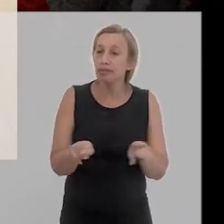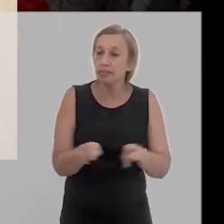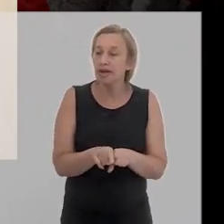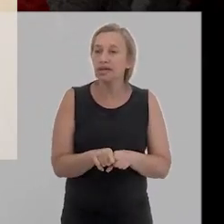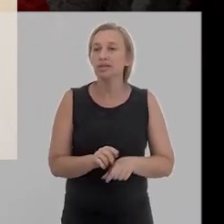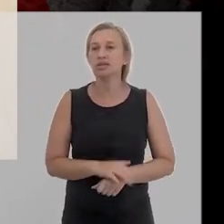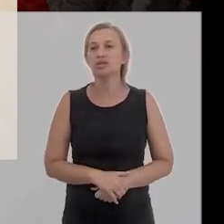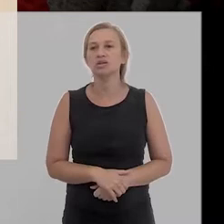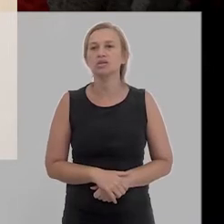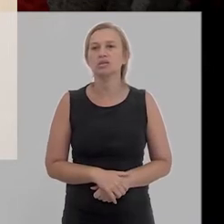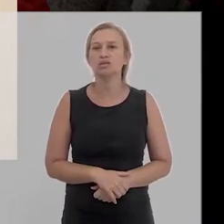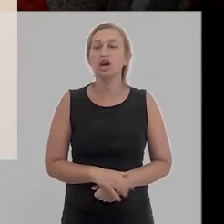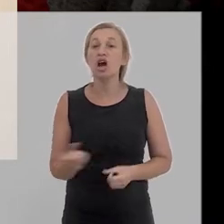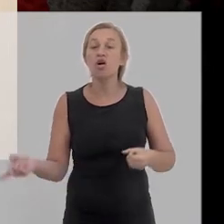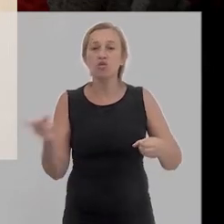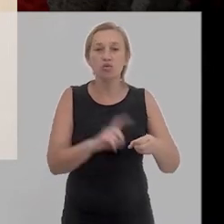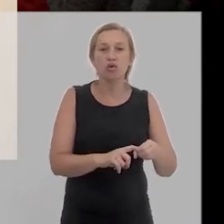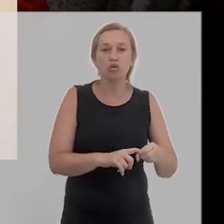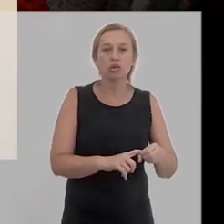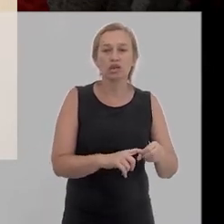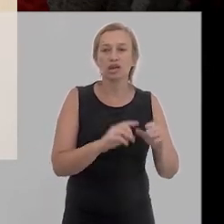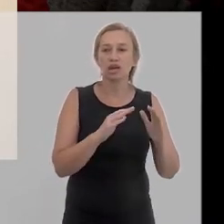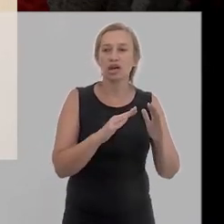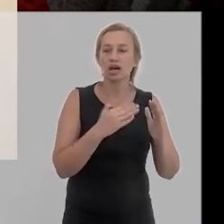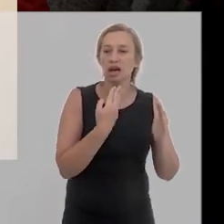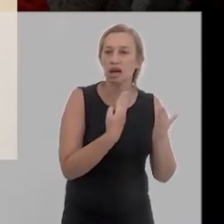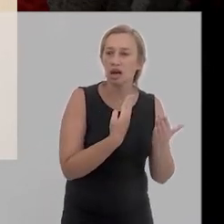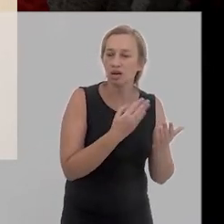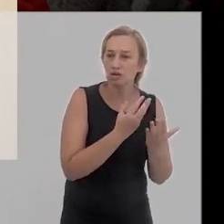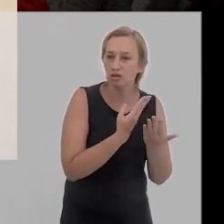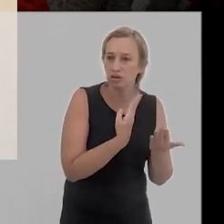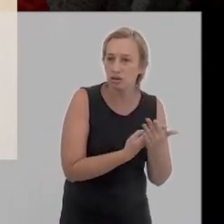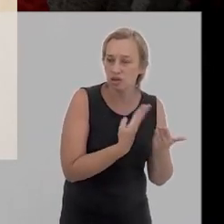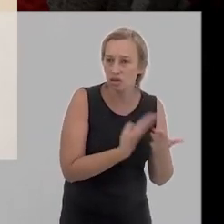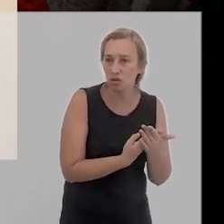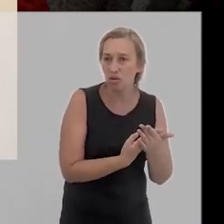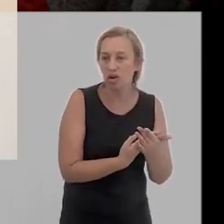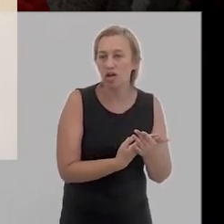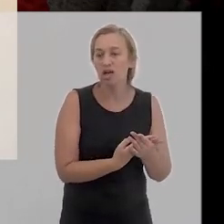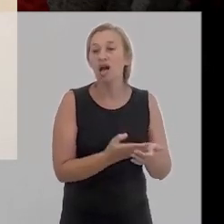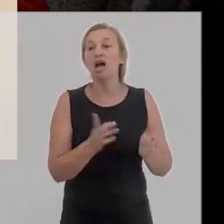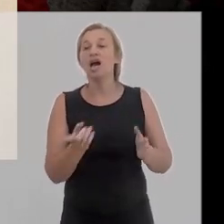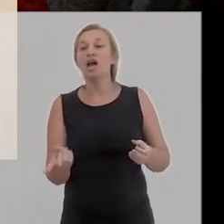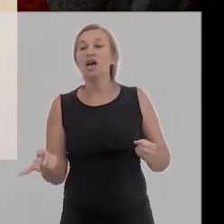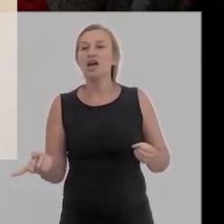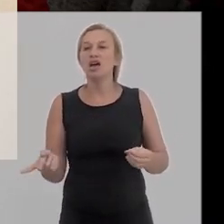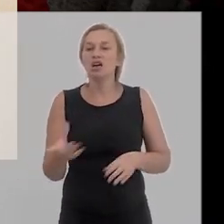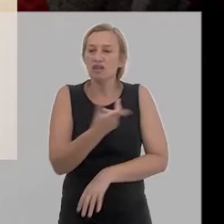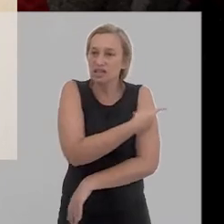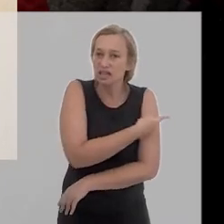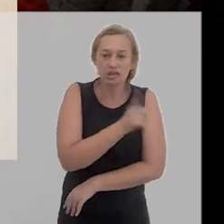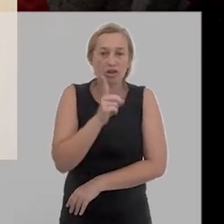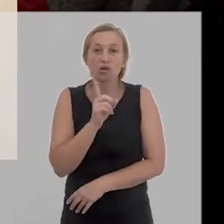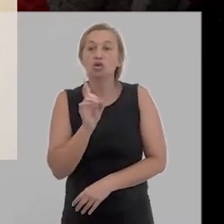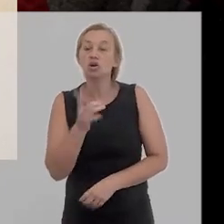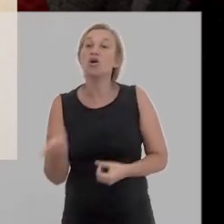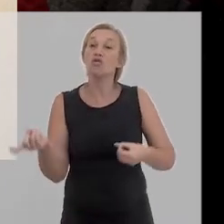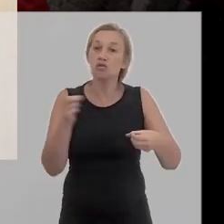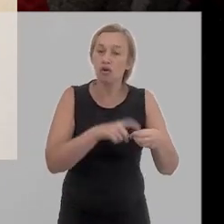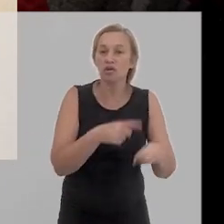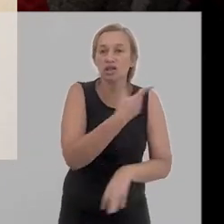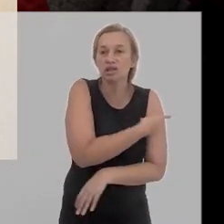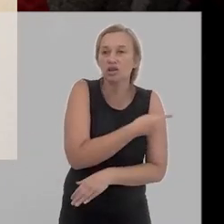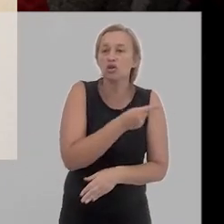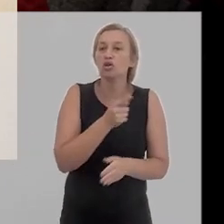tranquilas. E também, a volta às aulas, ela não é só vacinação, é a volta às aulas implica